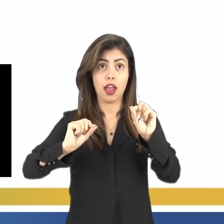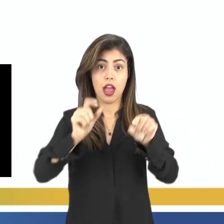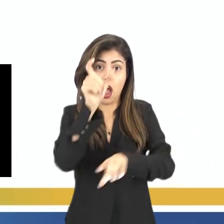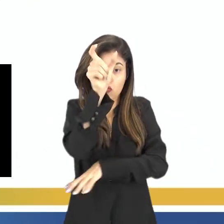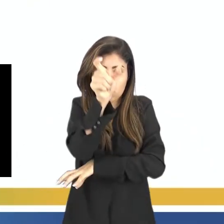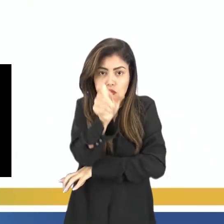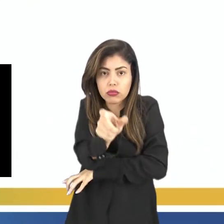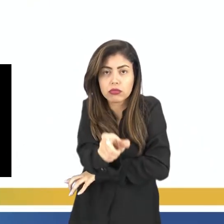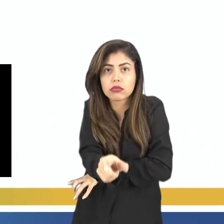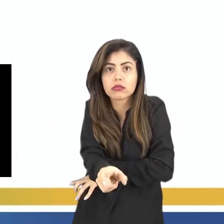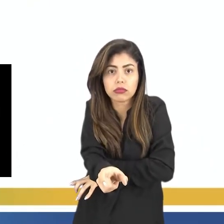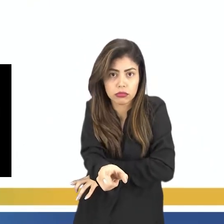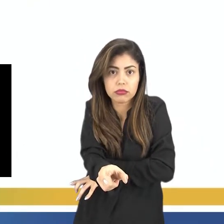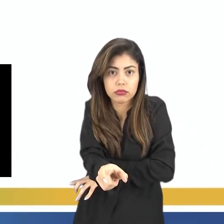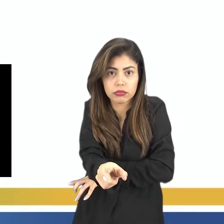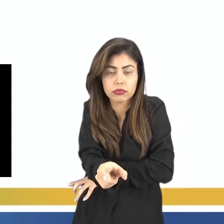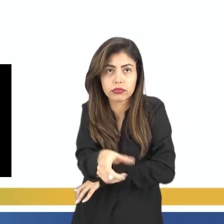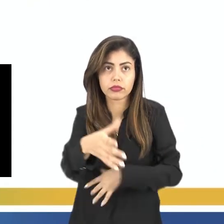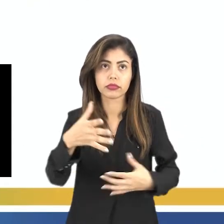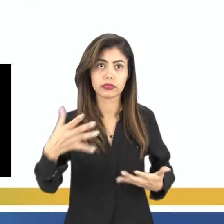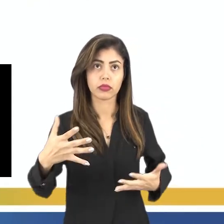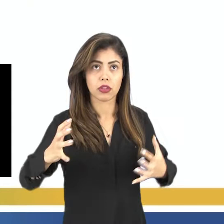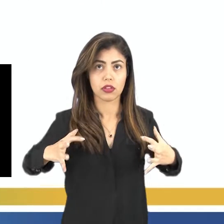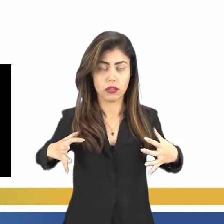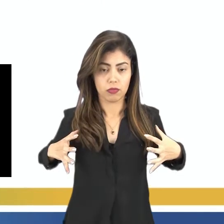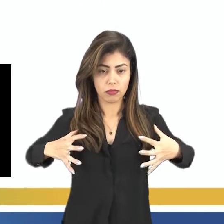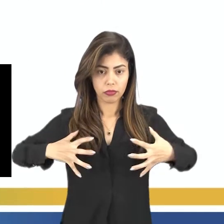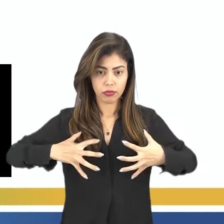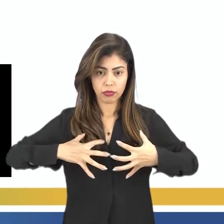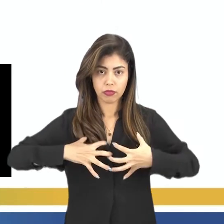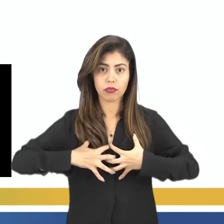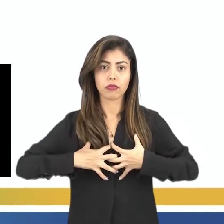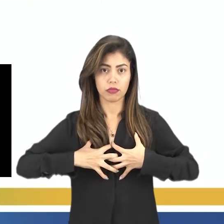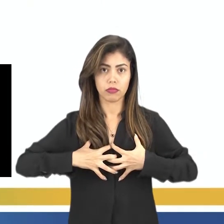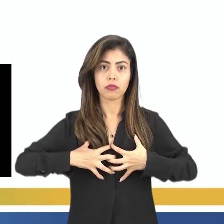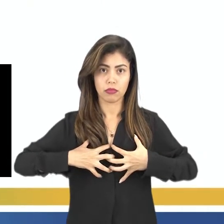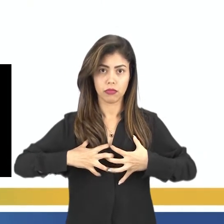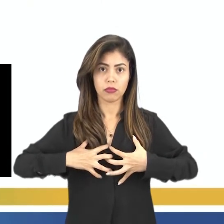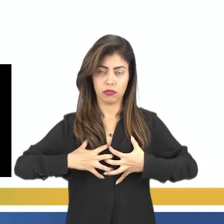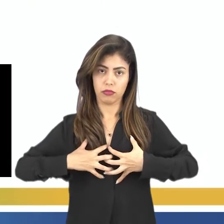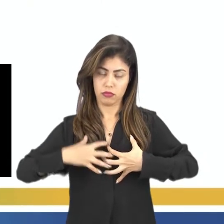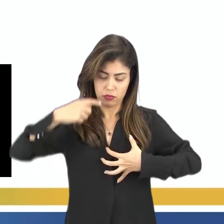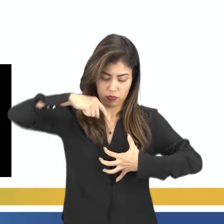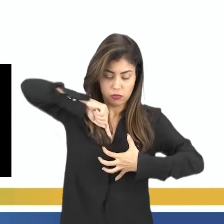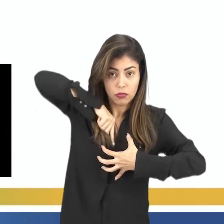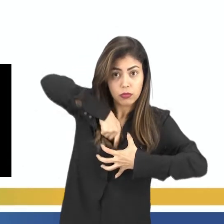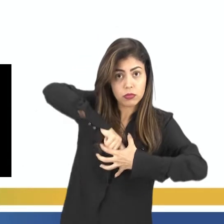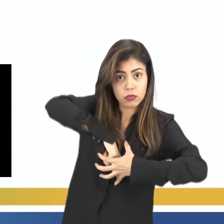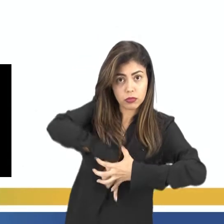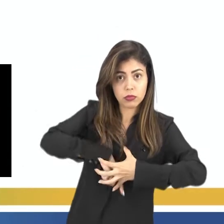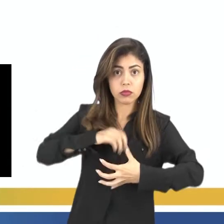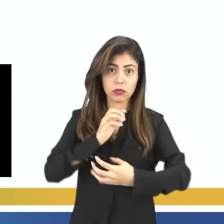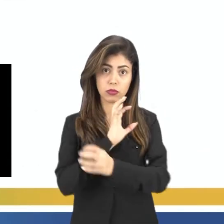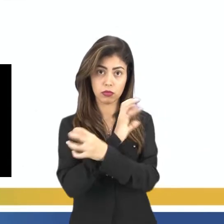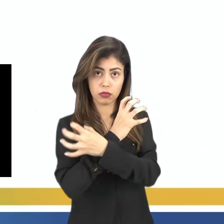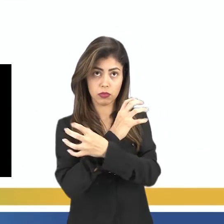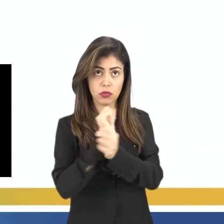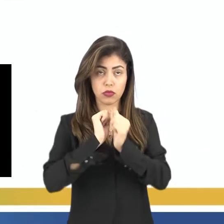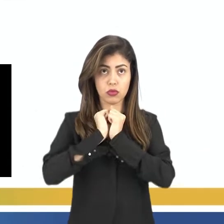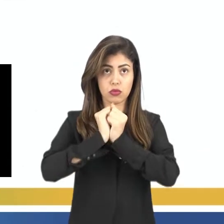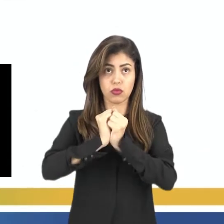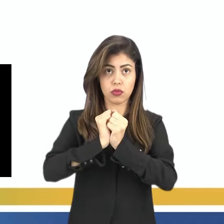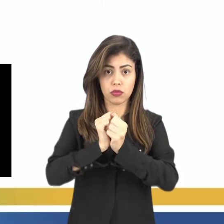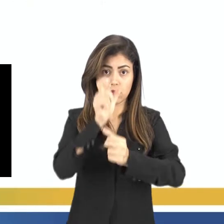coluna vertebral, né? As costelas, que se ligam diretamente ao externo, que é esse osso. Junto